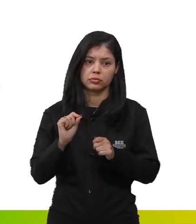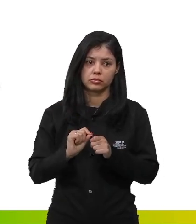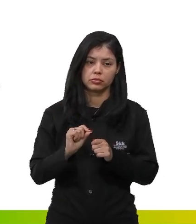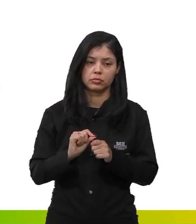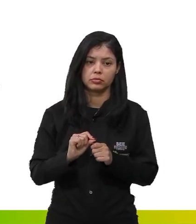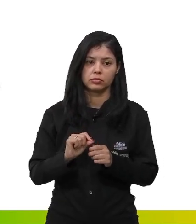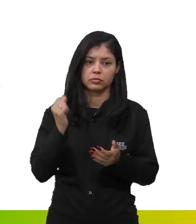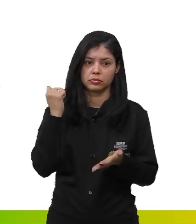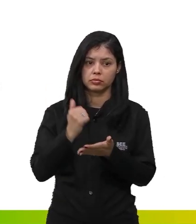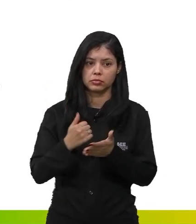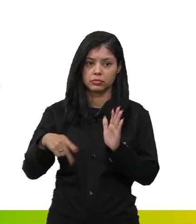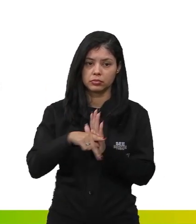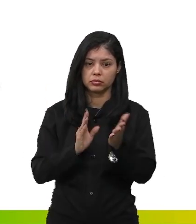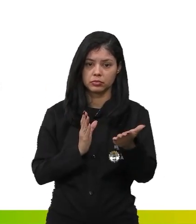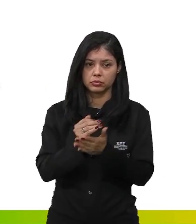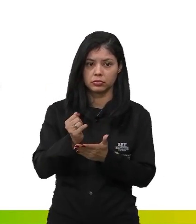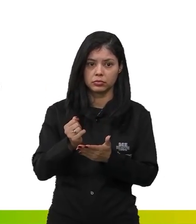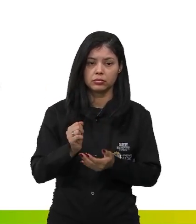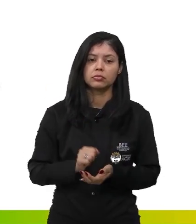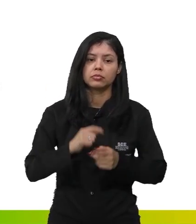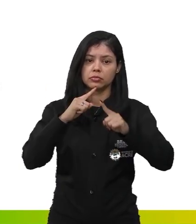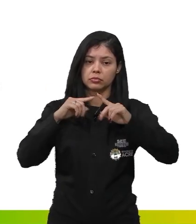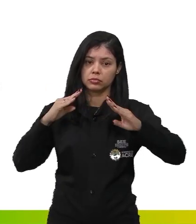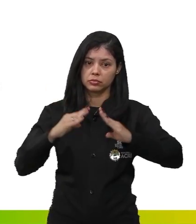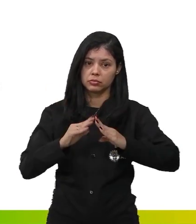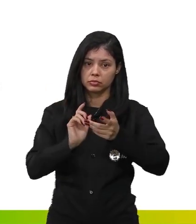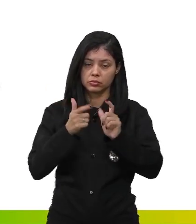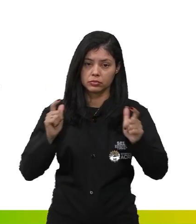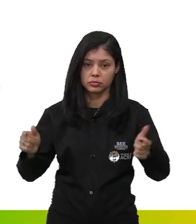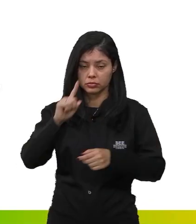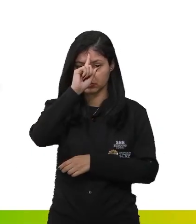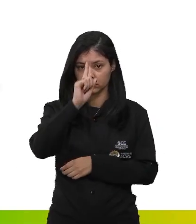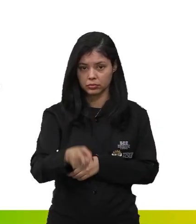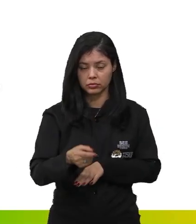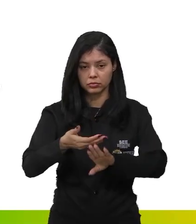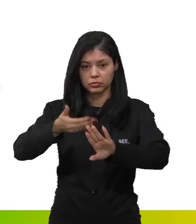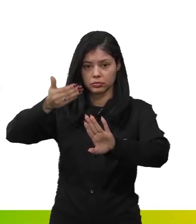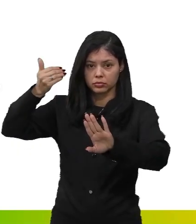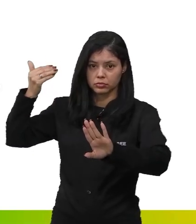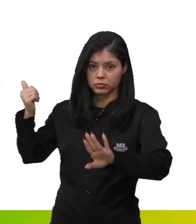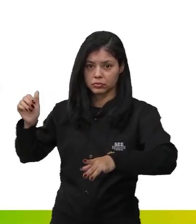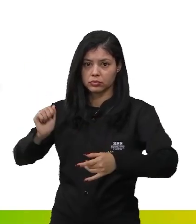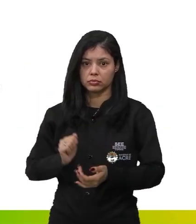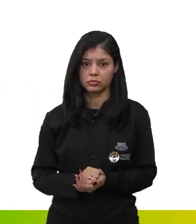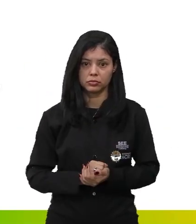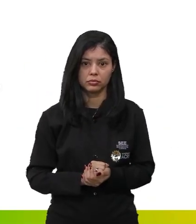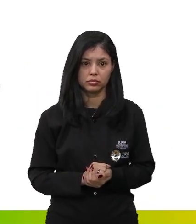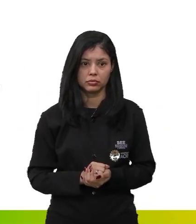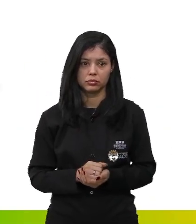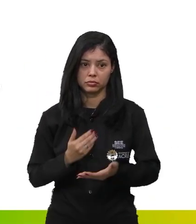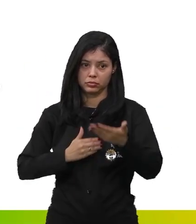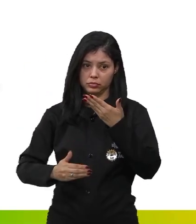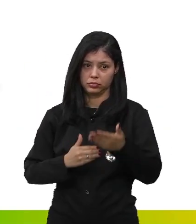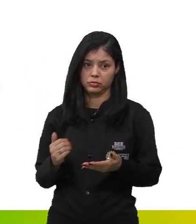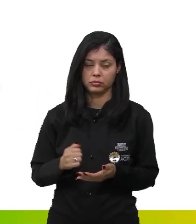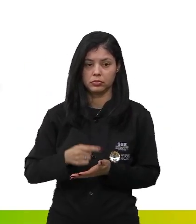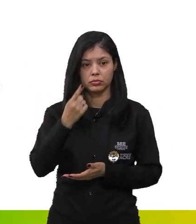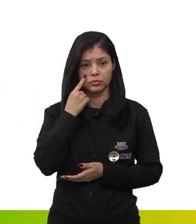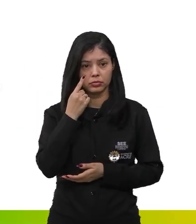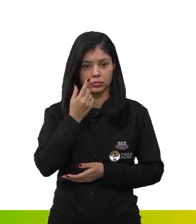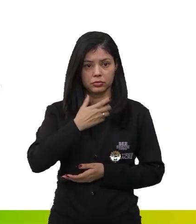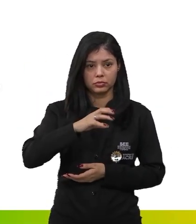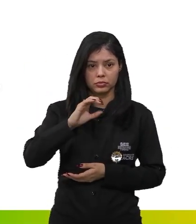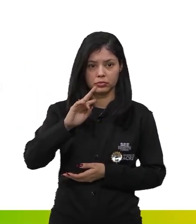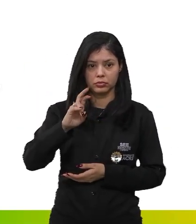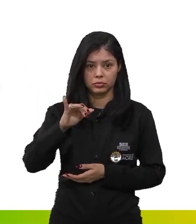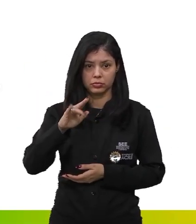para legitimar suas conquistas. A Igreja Católica, como grande autoridade da época, intermediou os